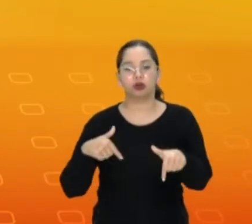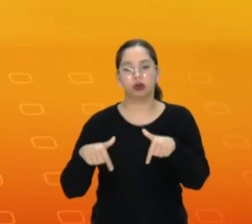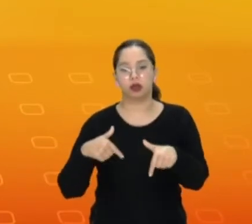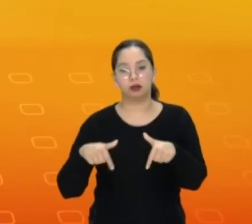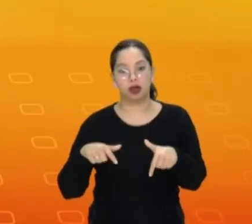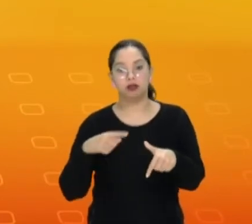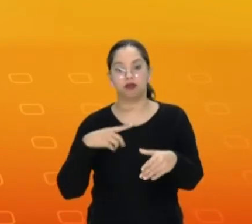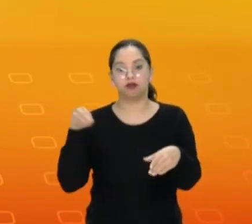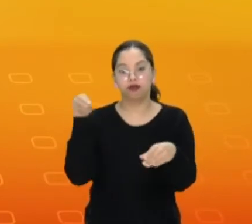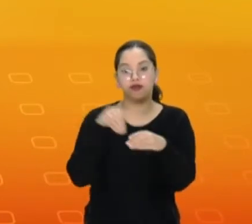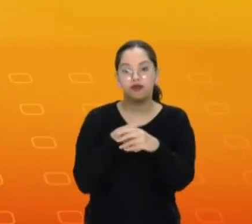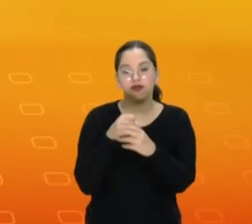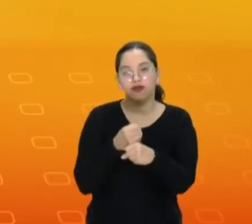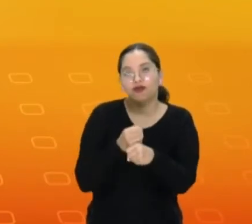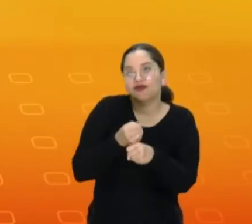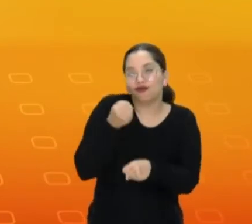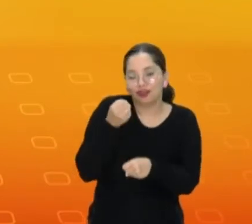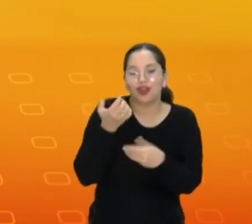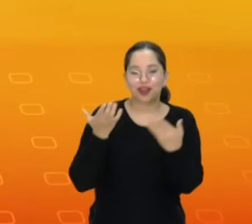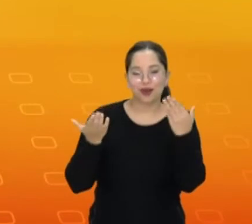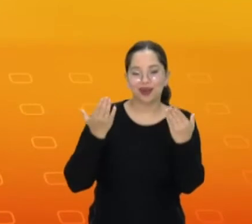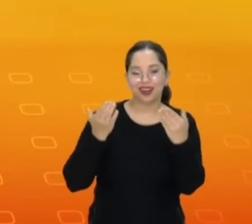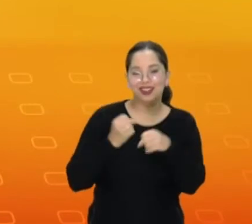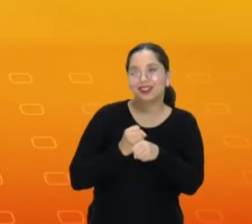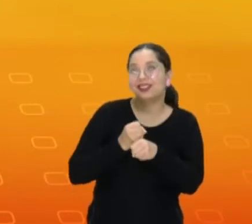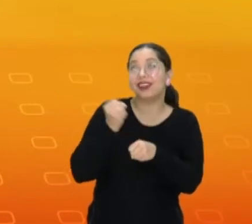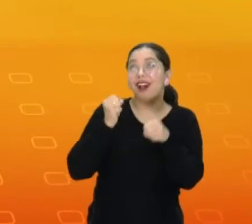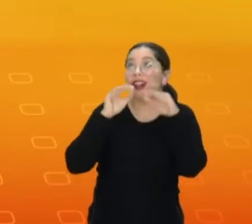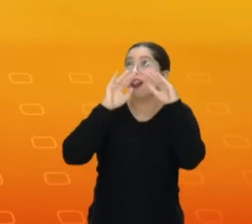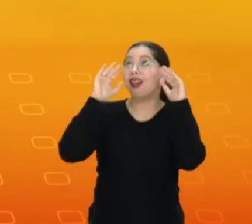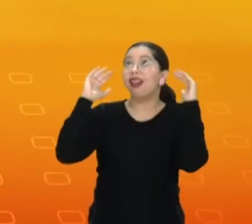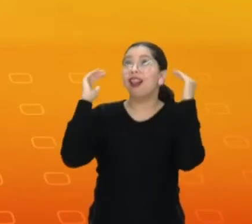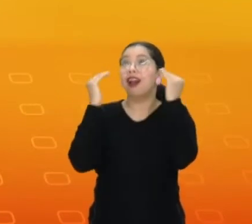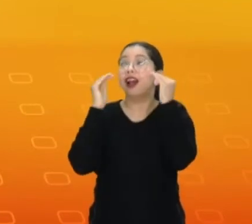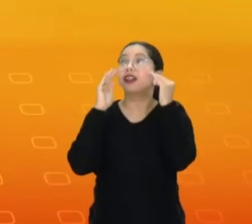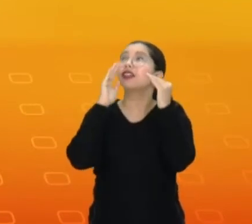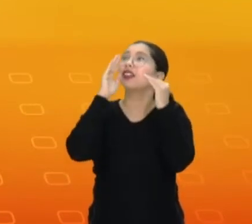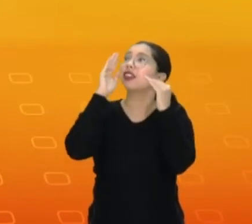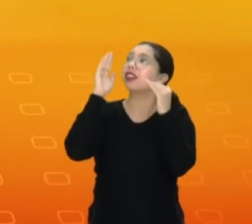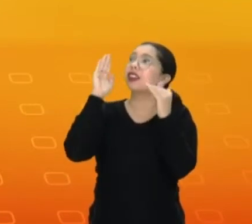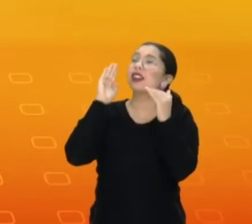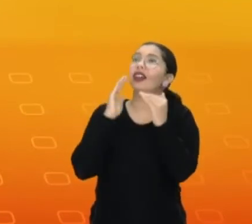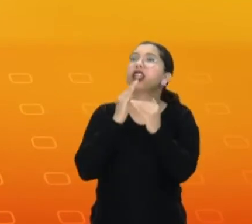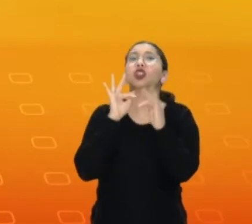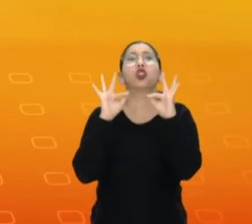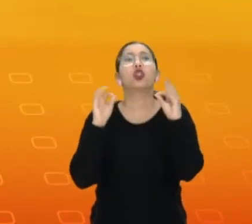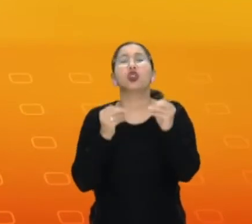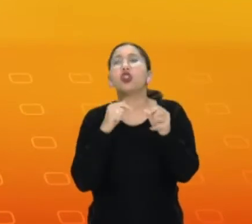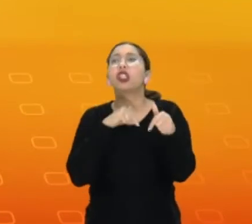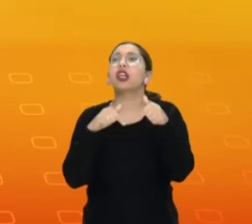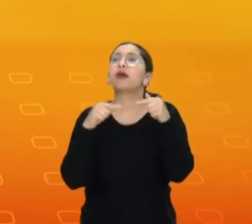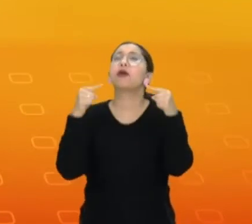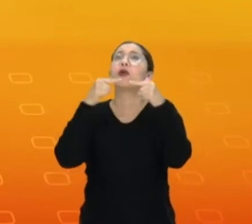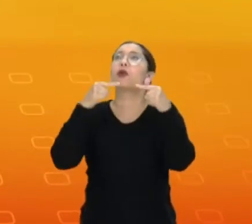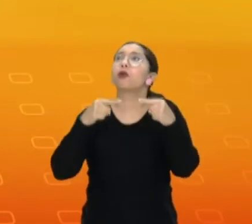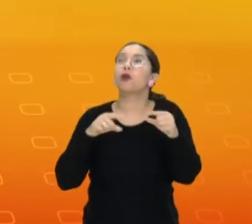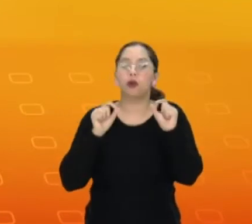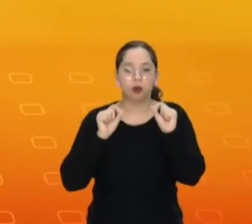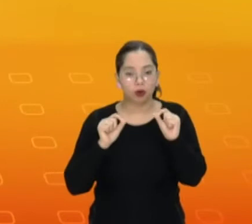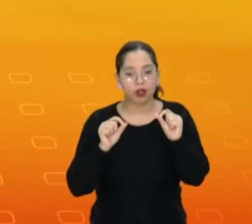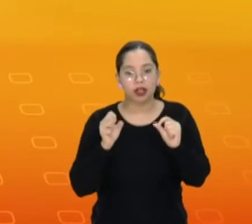dentro do nosso guarda-chuva hoje de operação cabe pensar nessa estratégia de migração tá isso é uma recomendação